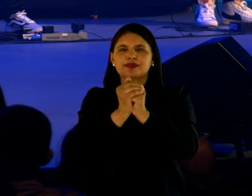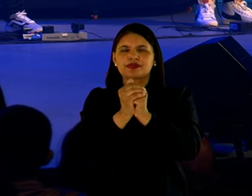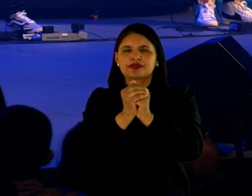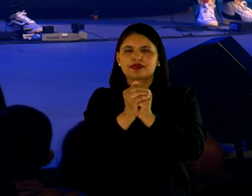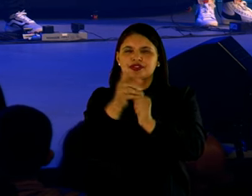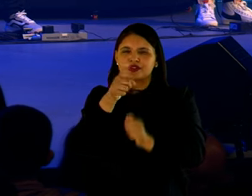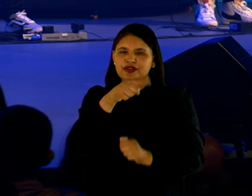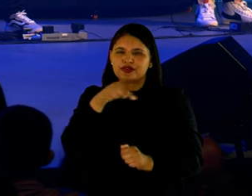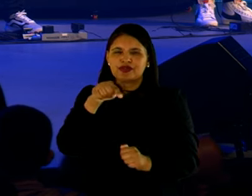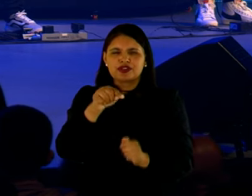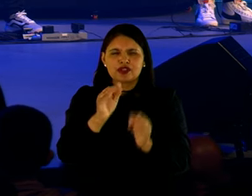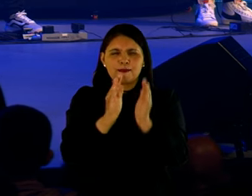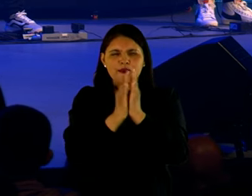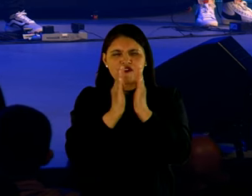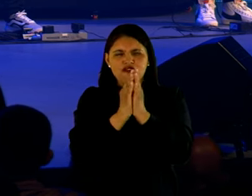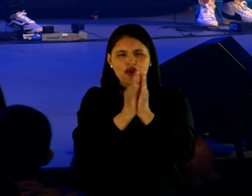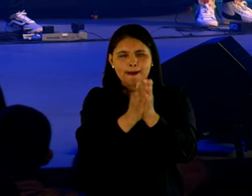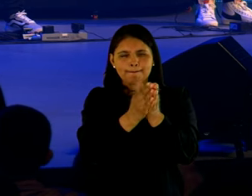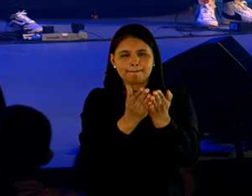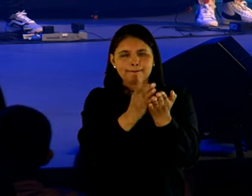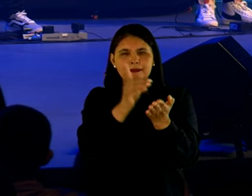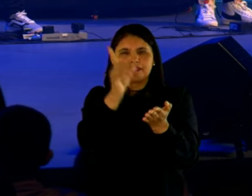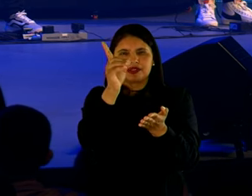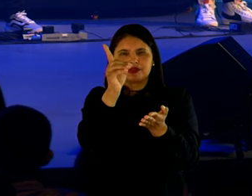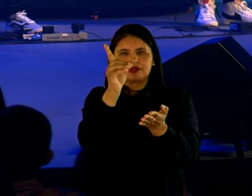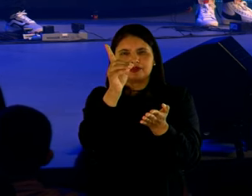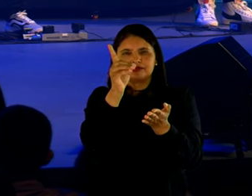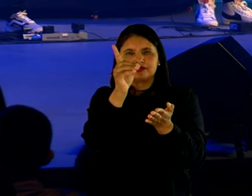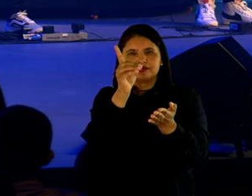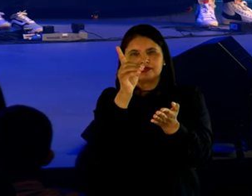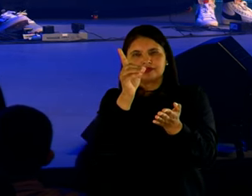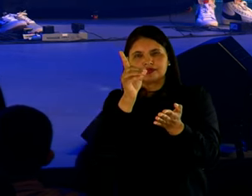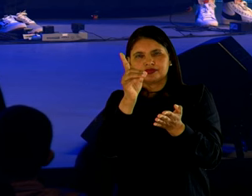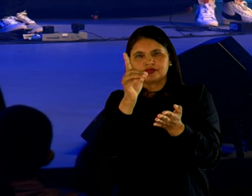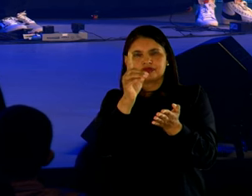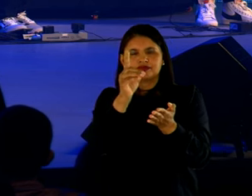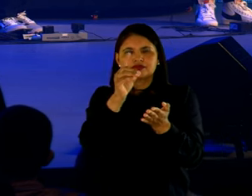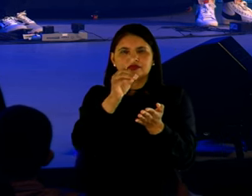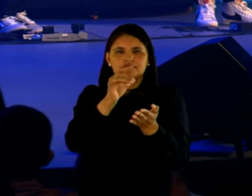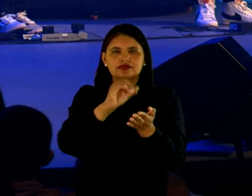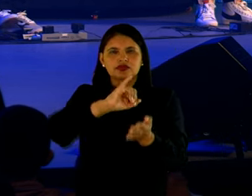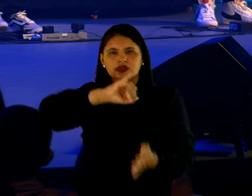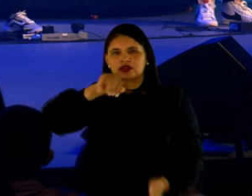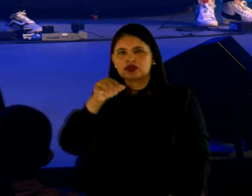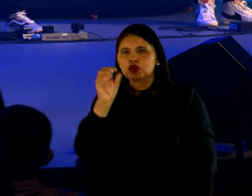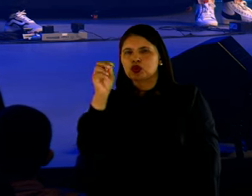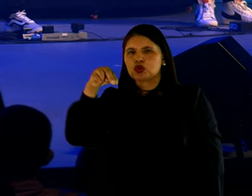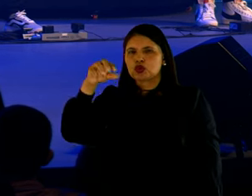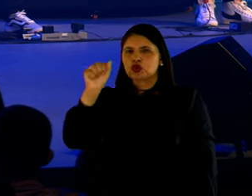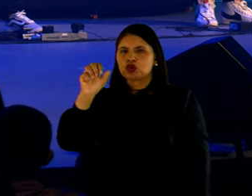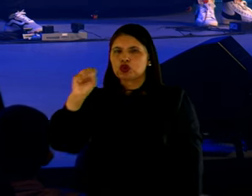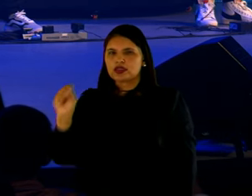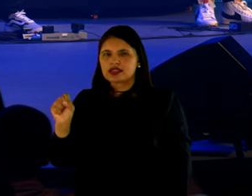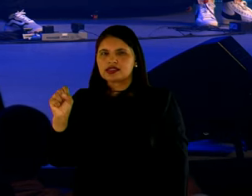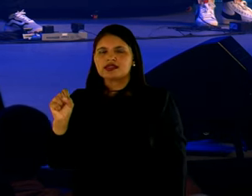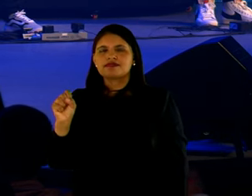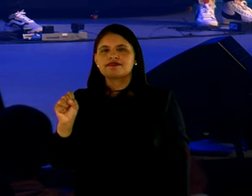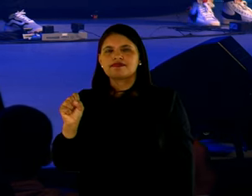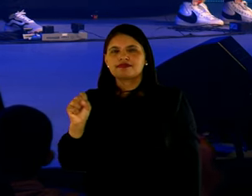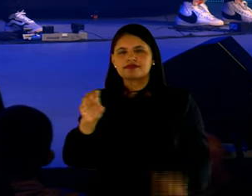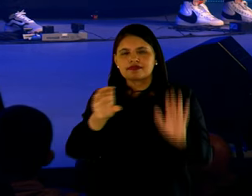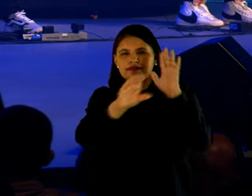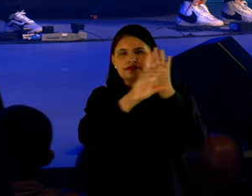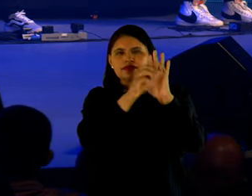Por favor, meus irmãos, abra a sua Bíblia no livro de Jonas, Antigo Testamento, livro de Jonas,